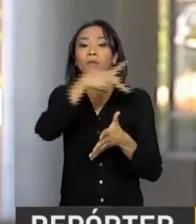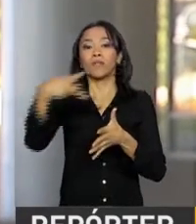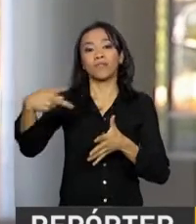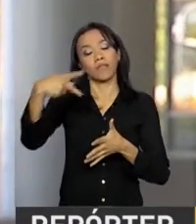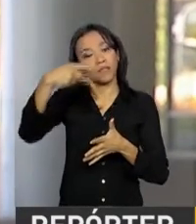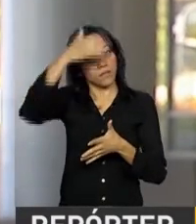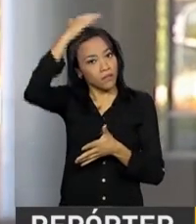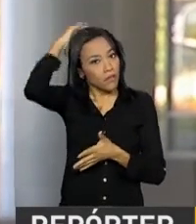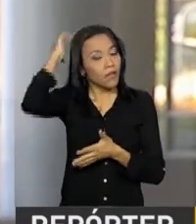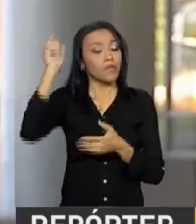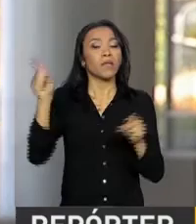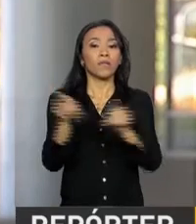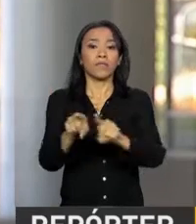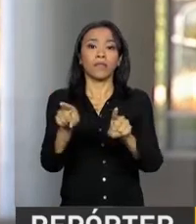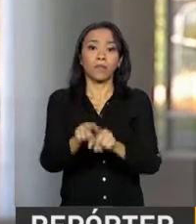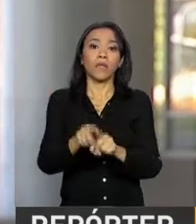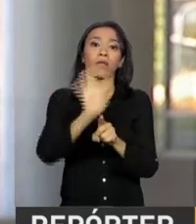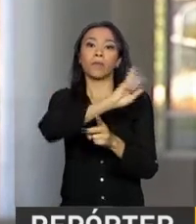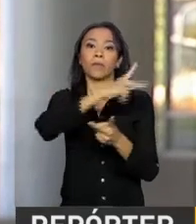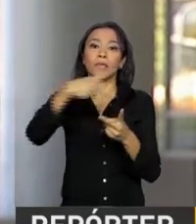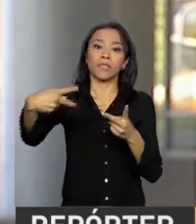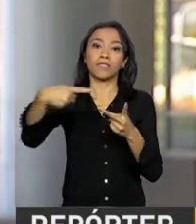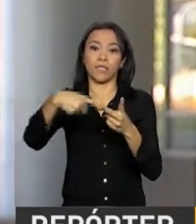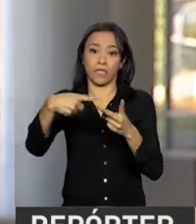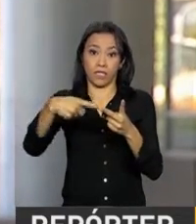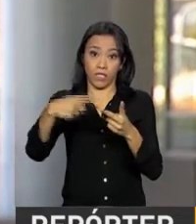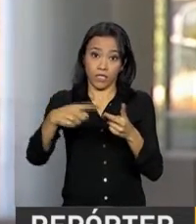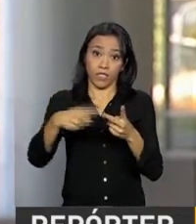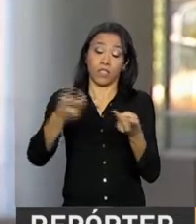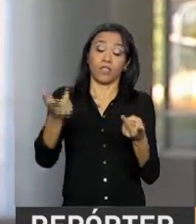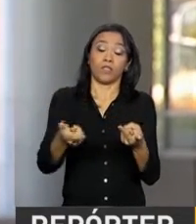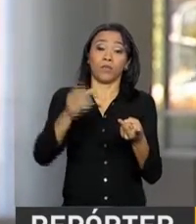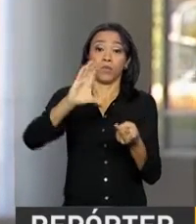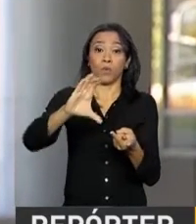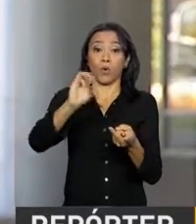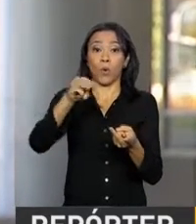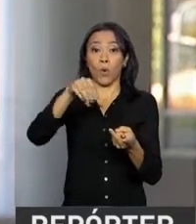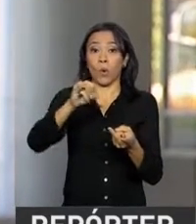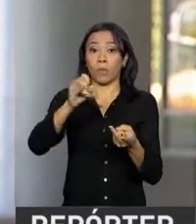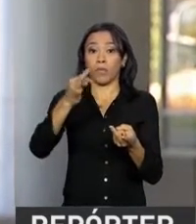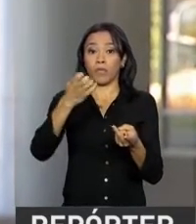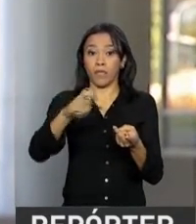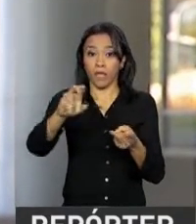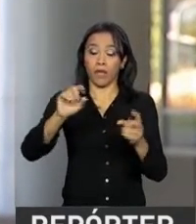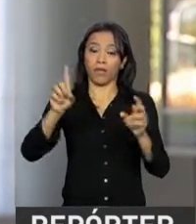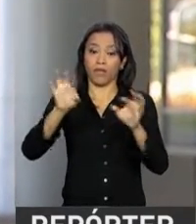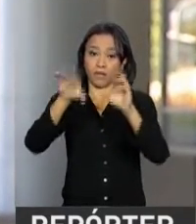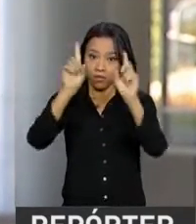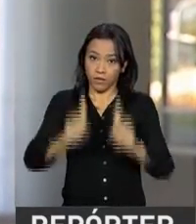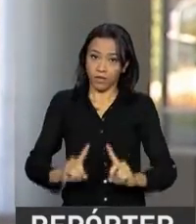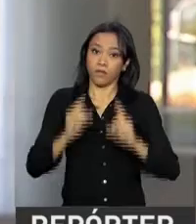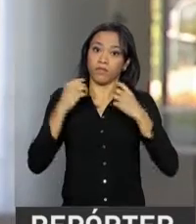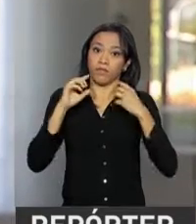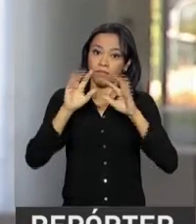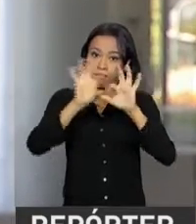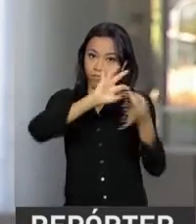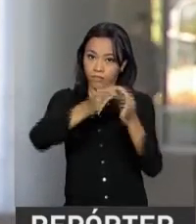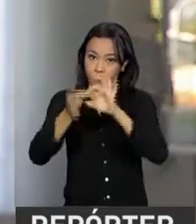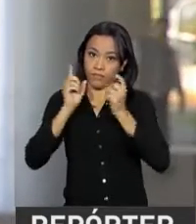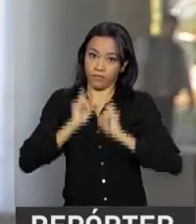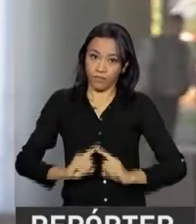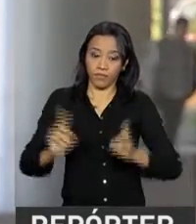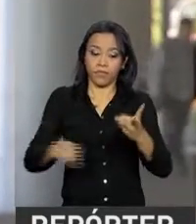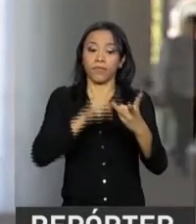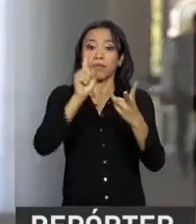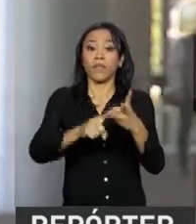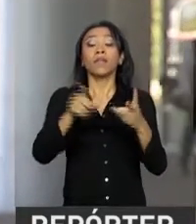exercício Michel Temer e também o presidente do Comitê Paralímpico Brasileiro, Andrew Parsons, e o presidente do Comitê do